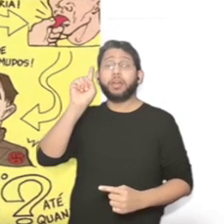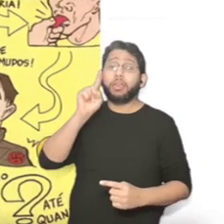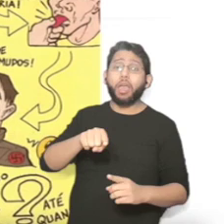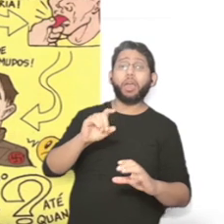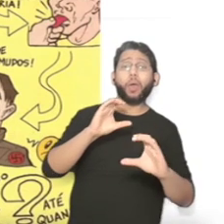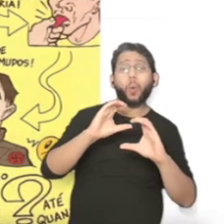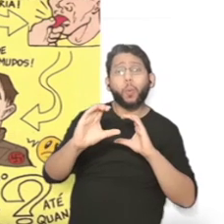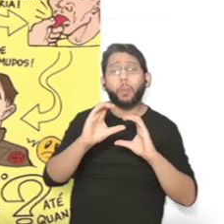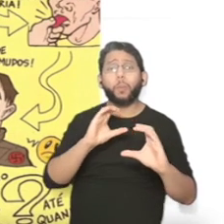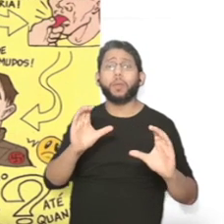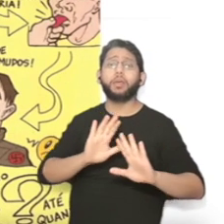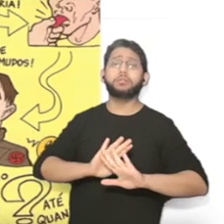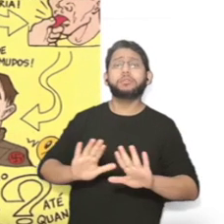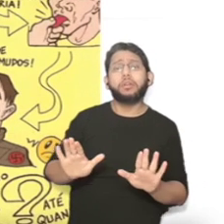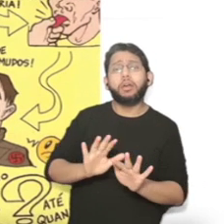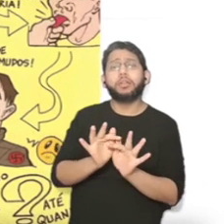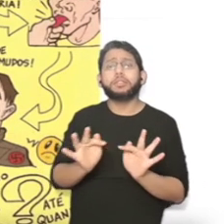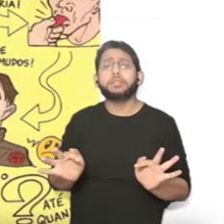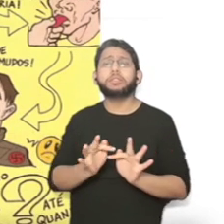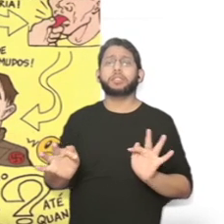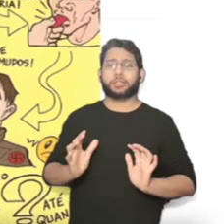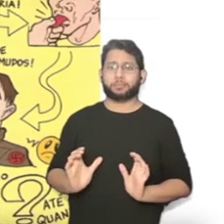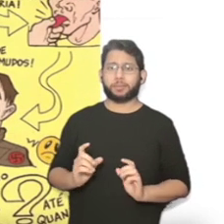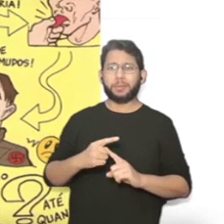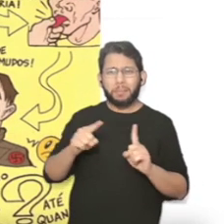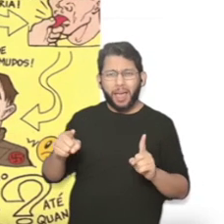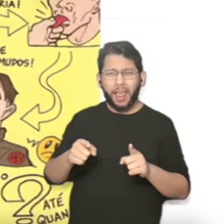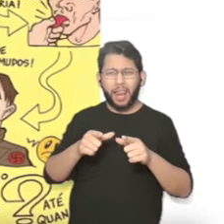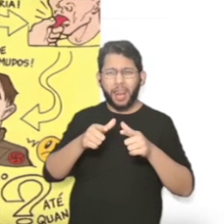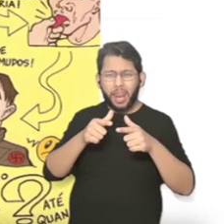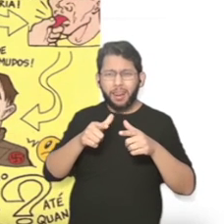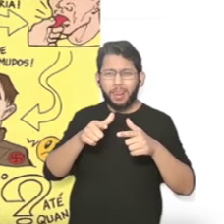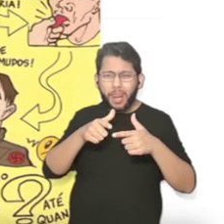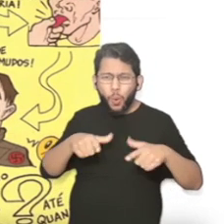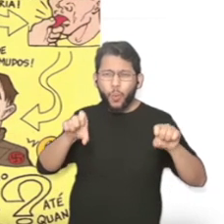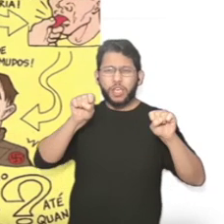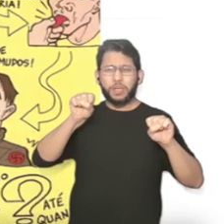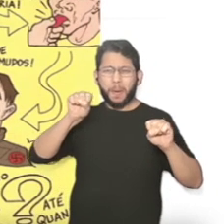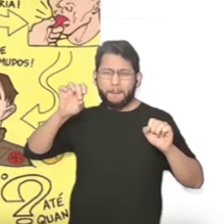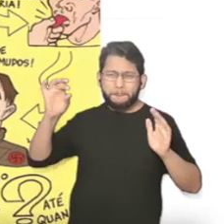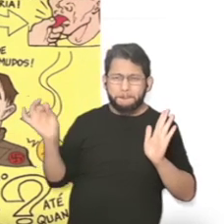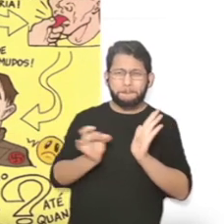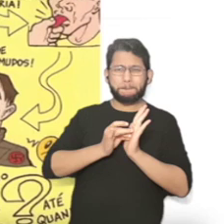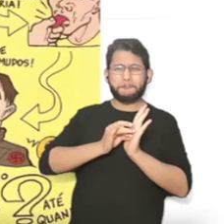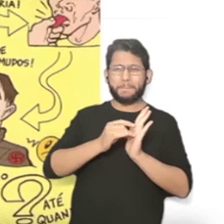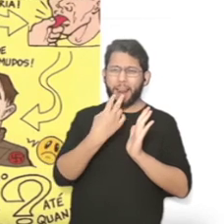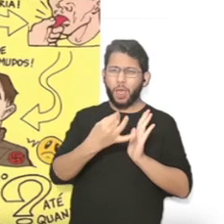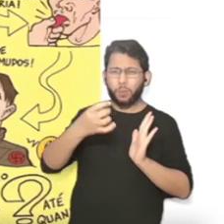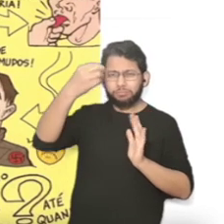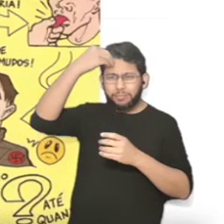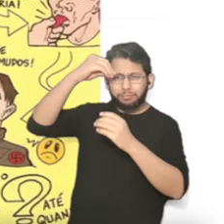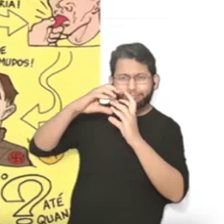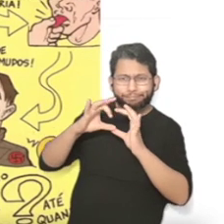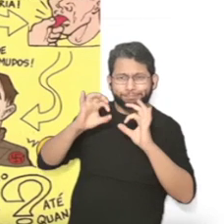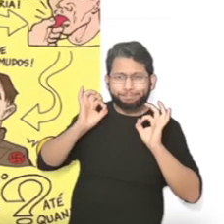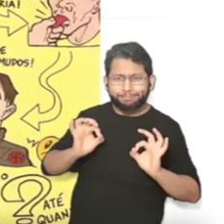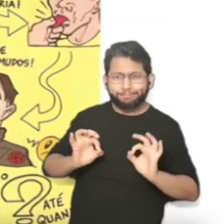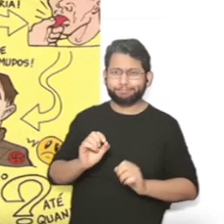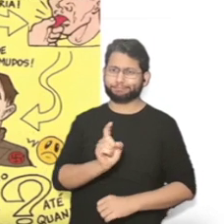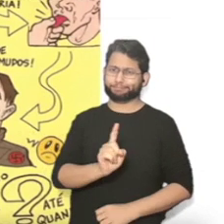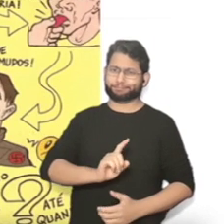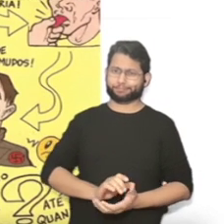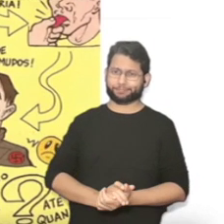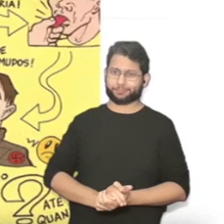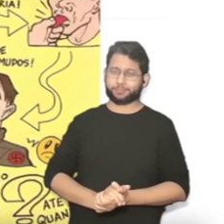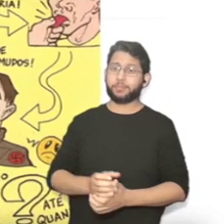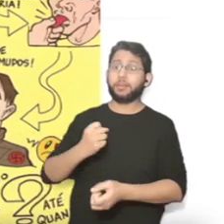entendia que era uma forma de comunicação, mas não dava o potencial linguístico ainda para essa língua, que como a gente viu em aulas anteriores, apenas